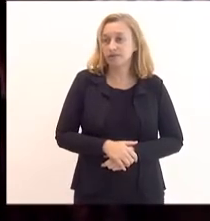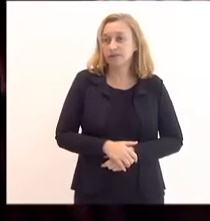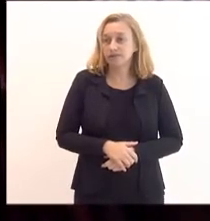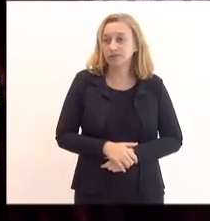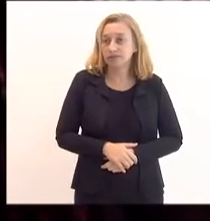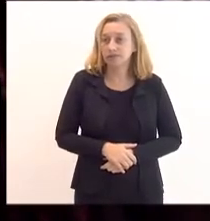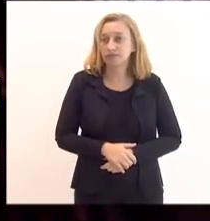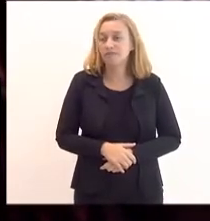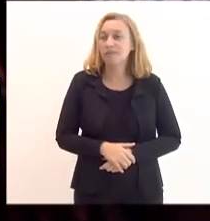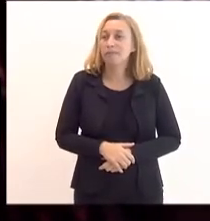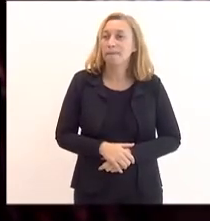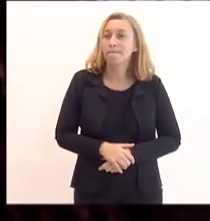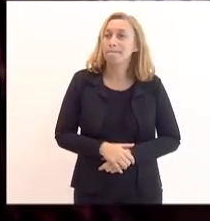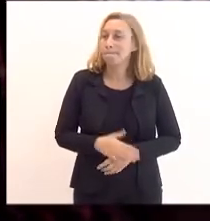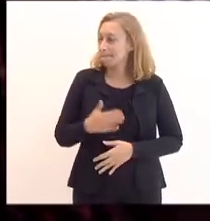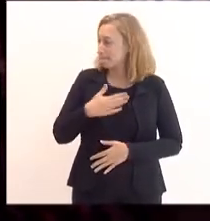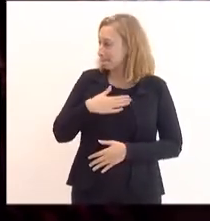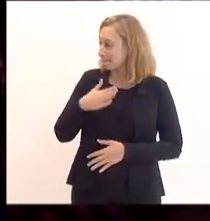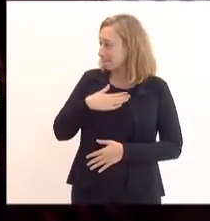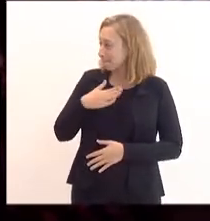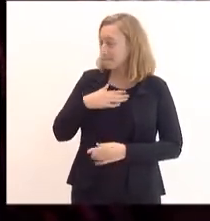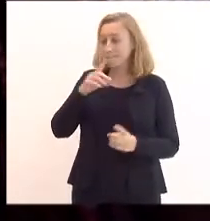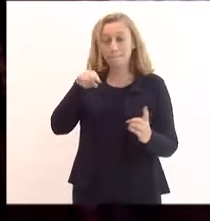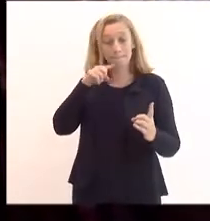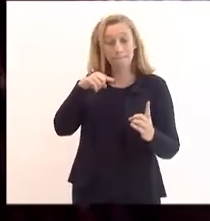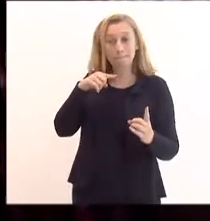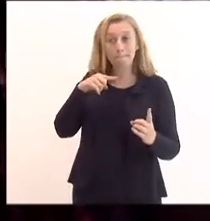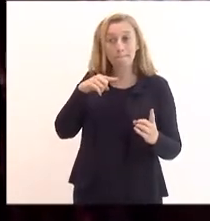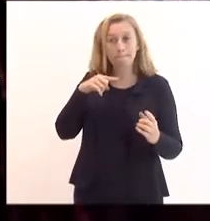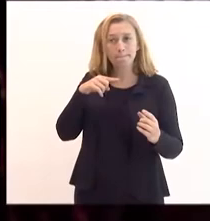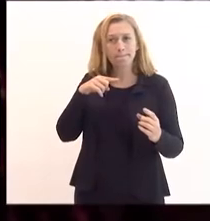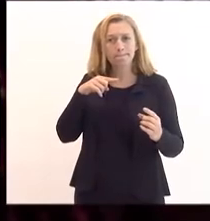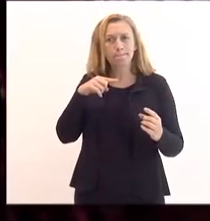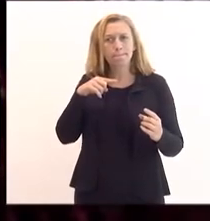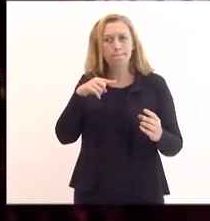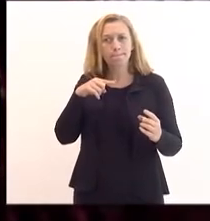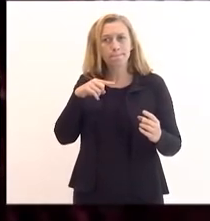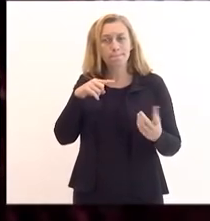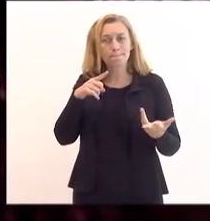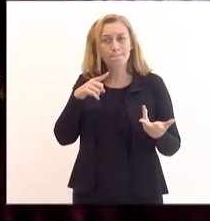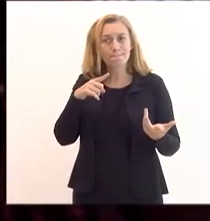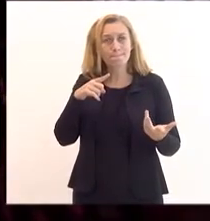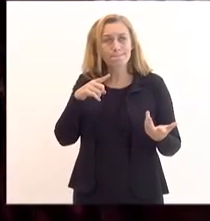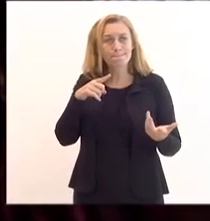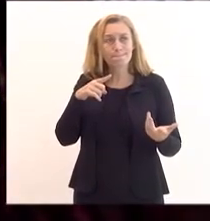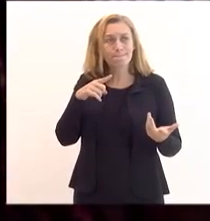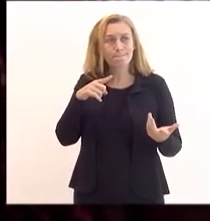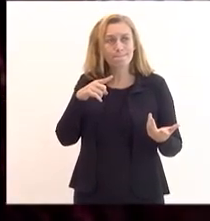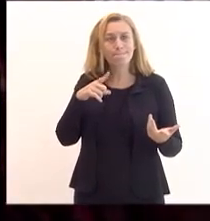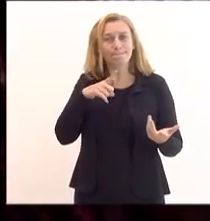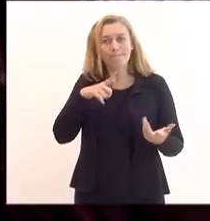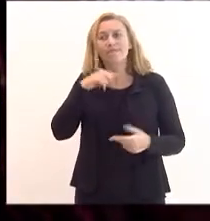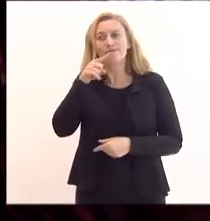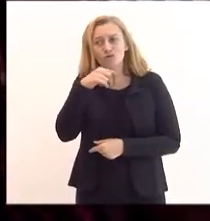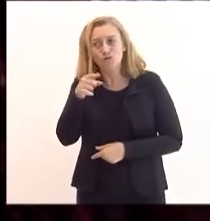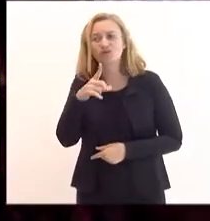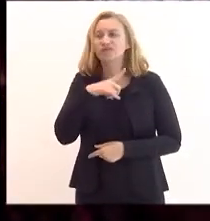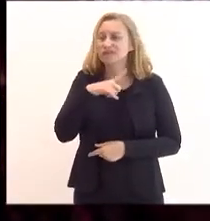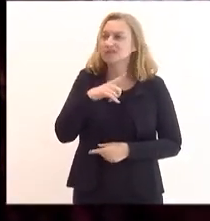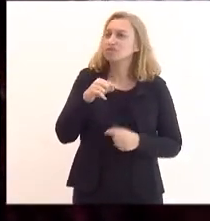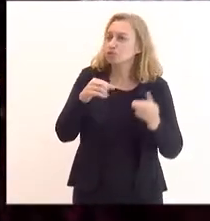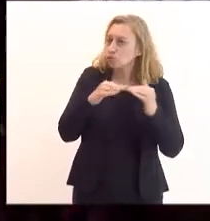mim, é objeto de muita dúvida, né? De muita, muita dúvida. Então, eu tenho total